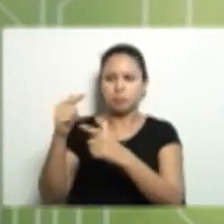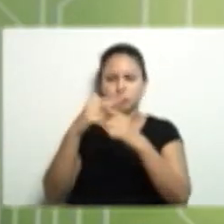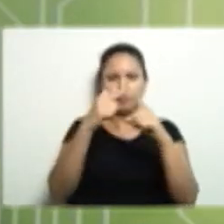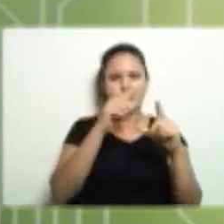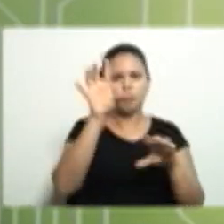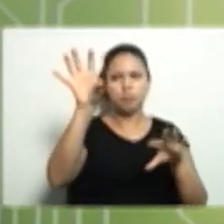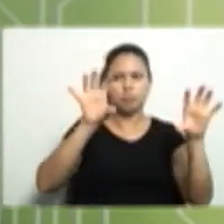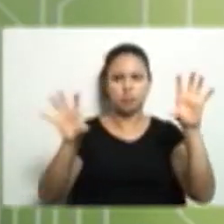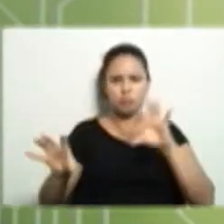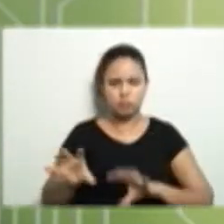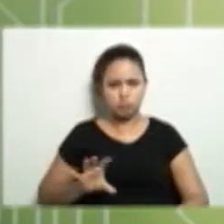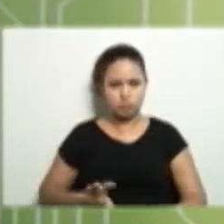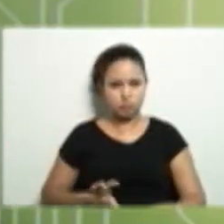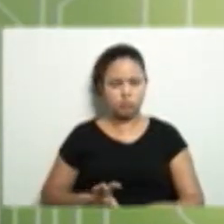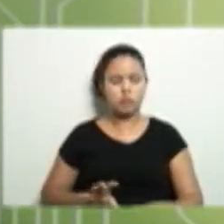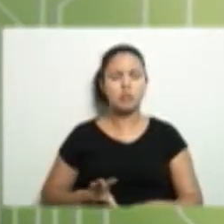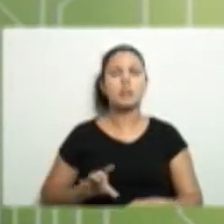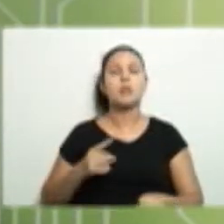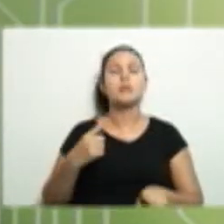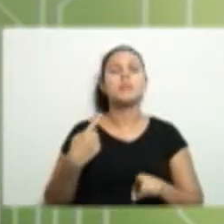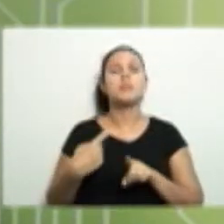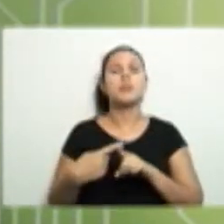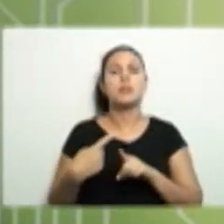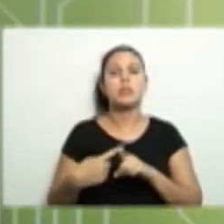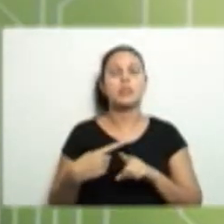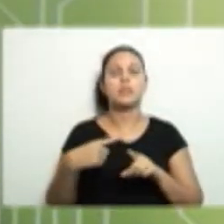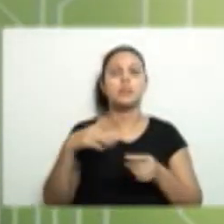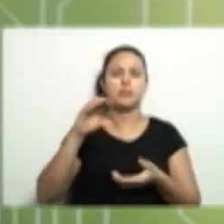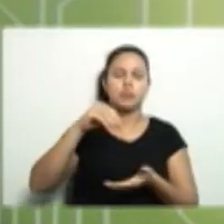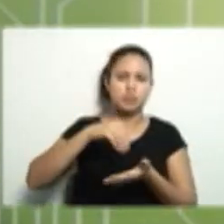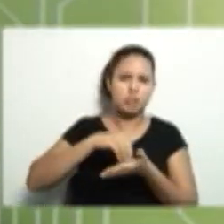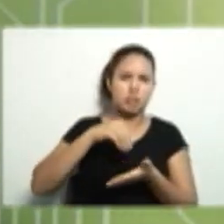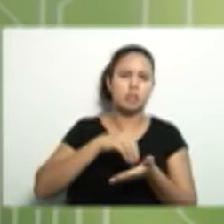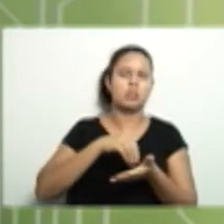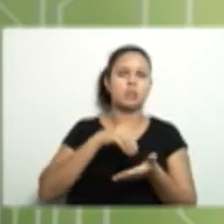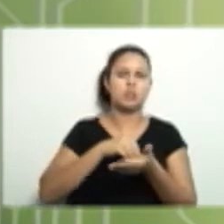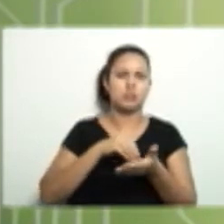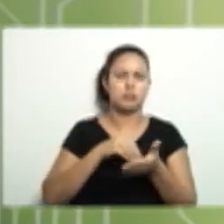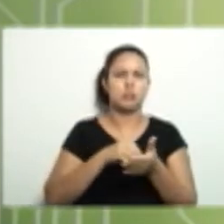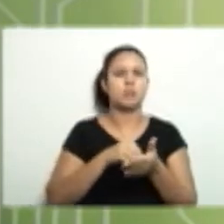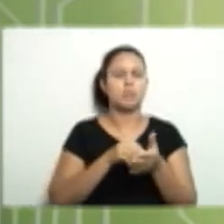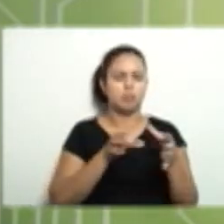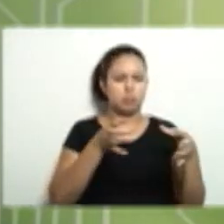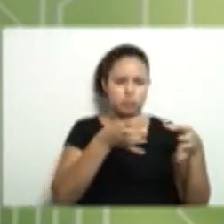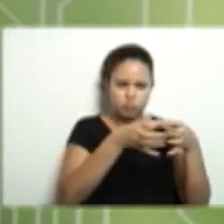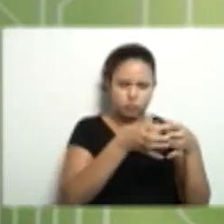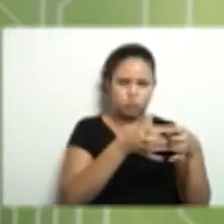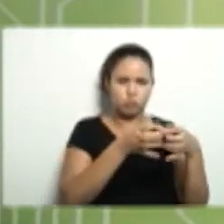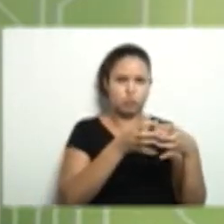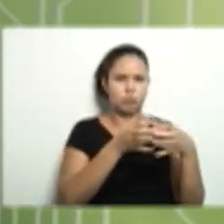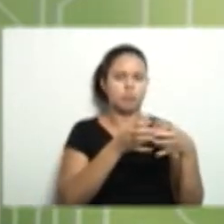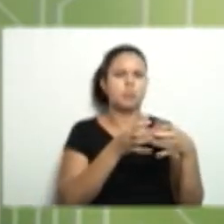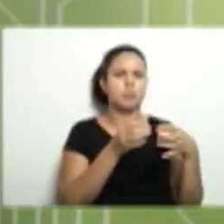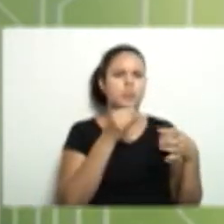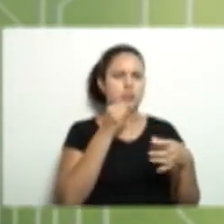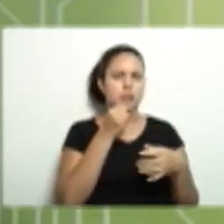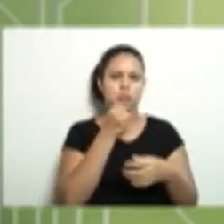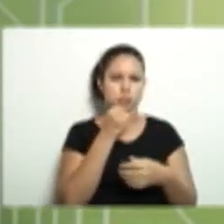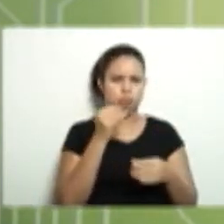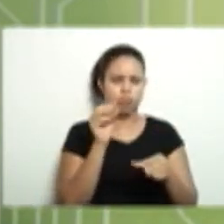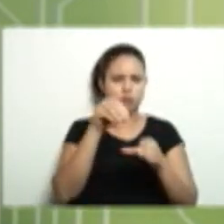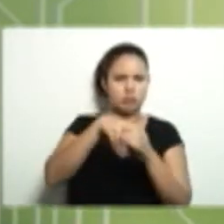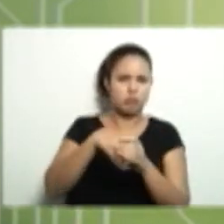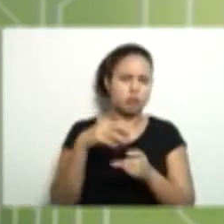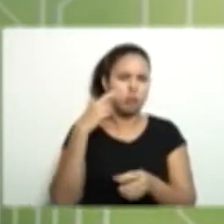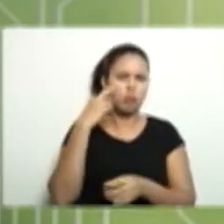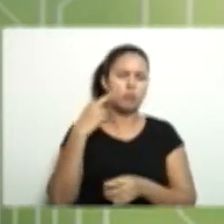uma prioridade. Porque se a gente olhar ao nosso redor, a gente consegue elencar vários problemas que nós temos, né? Aqui em Rondônia, a gente tem um pouco de dificuldade com